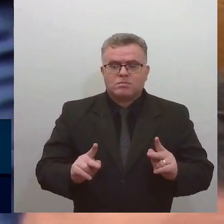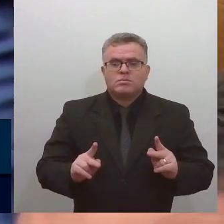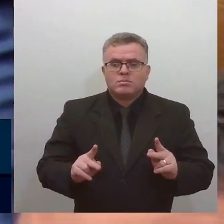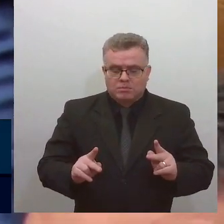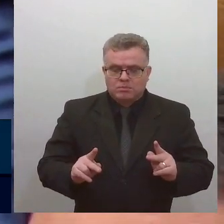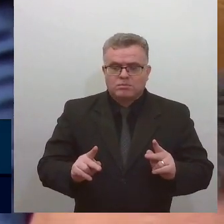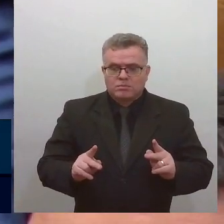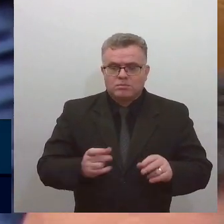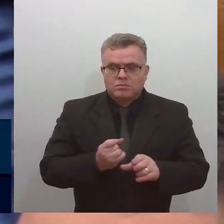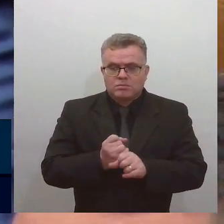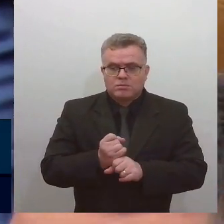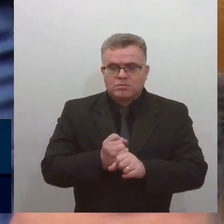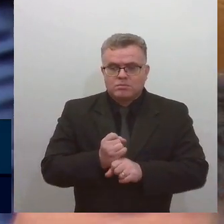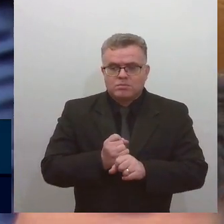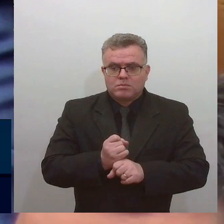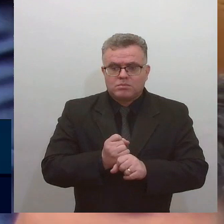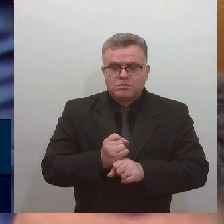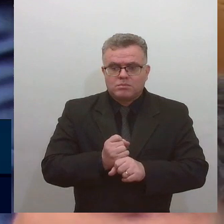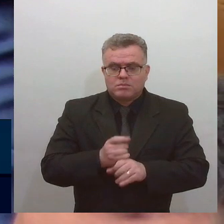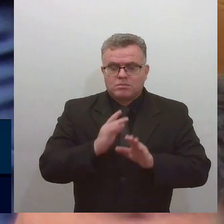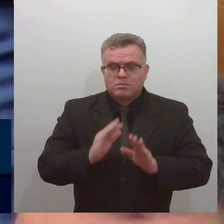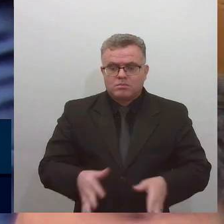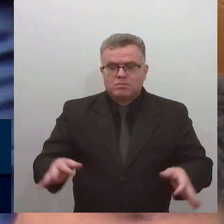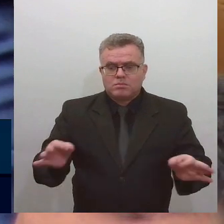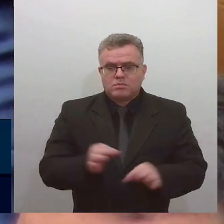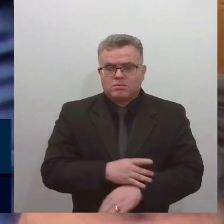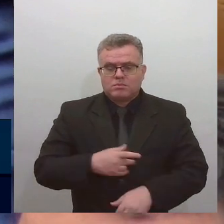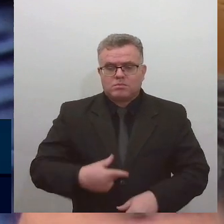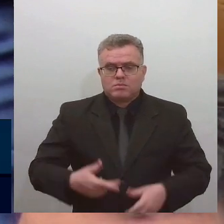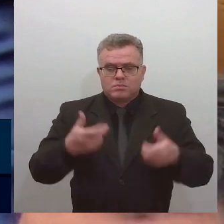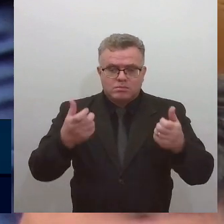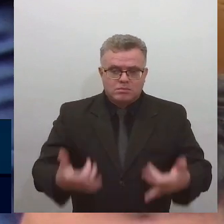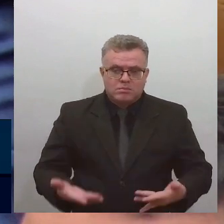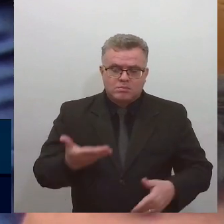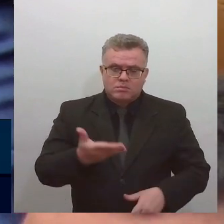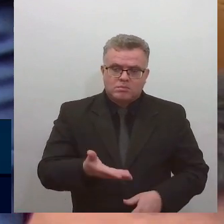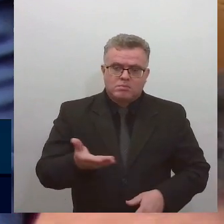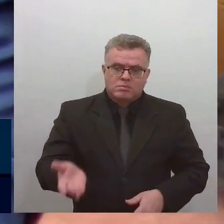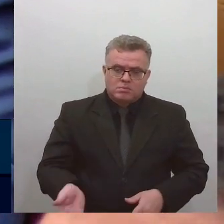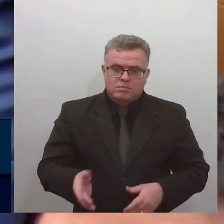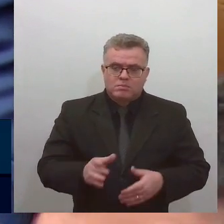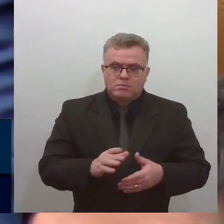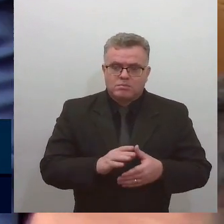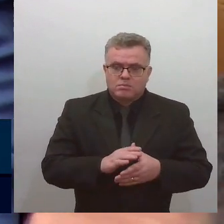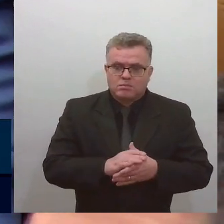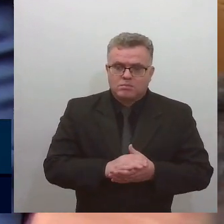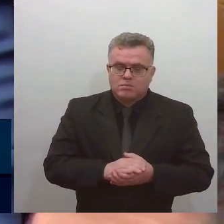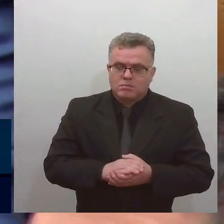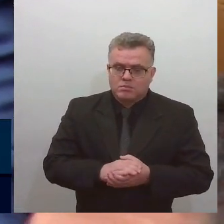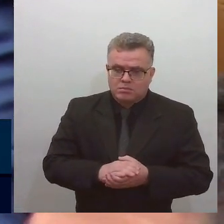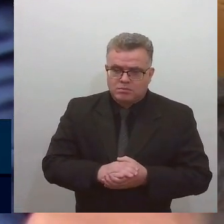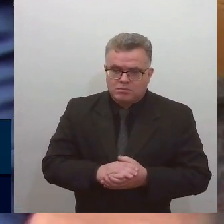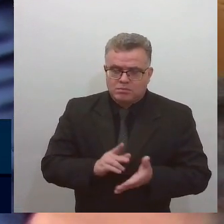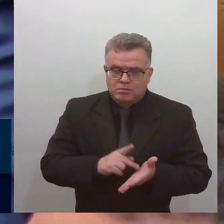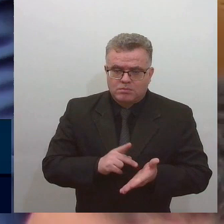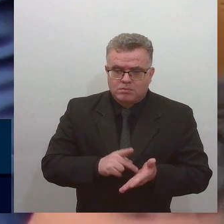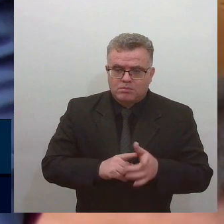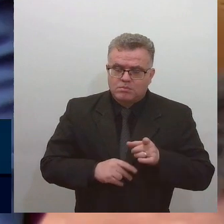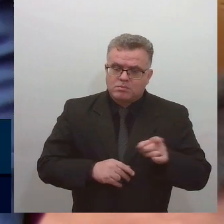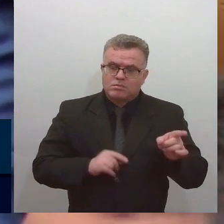anos eu vejo falar nesse nessa nesses investimentos naquele trecho